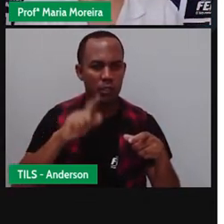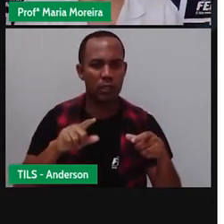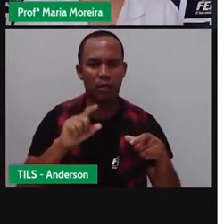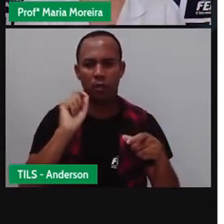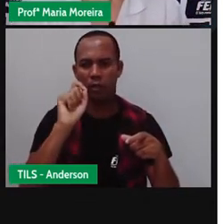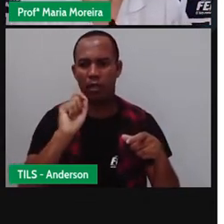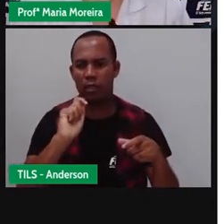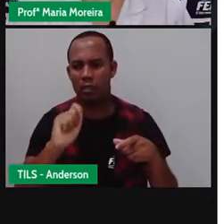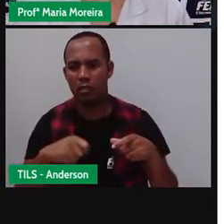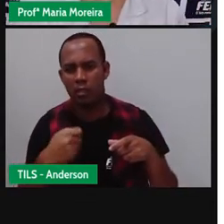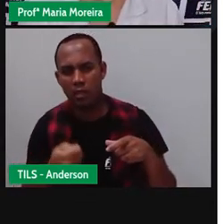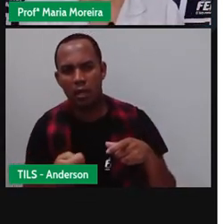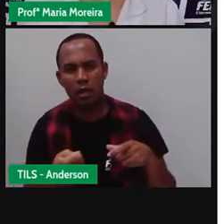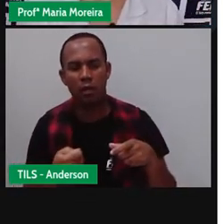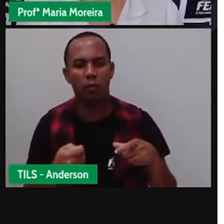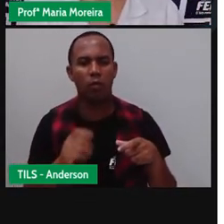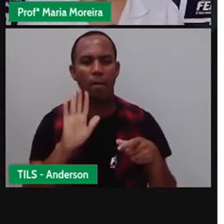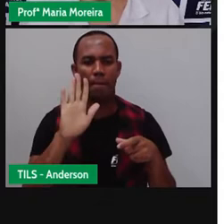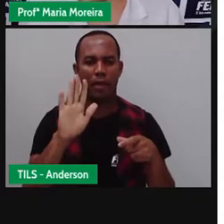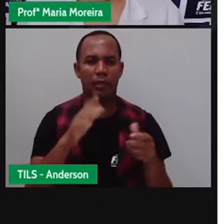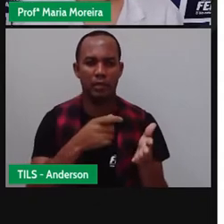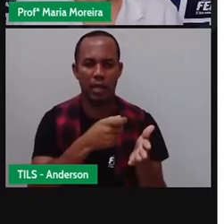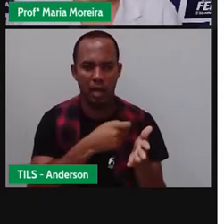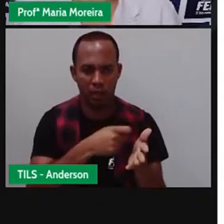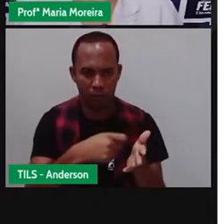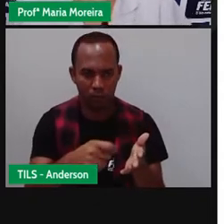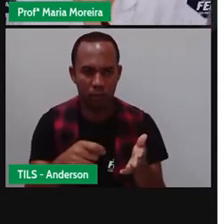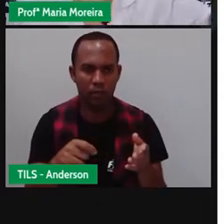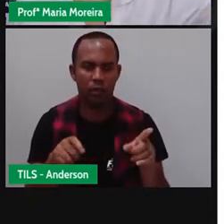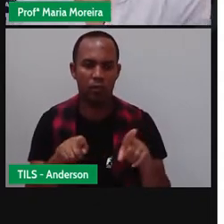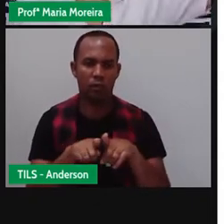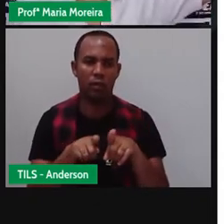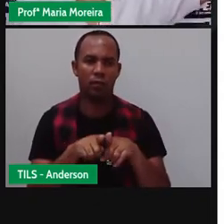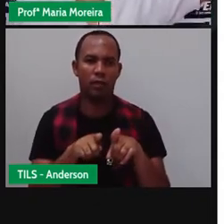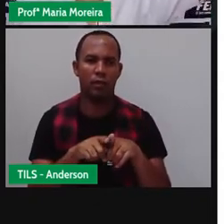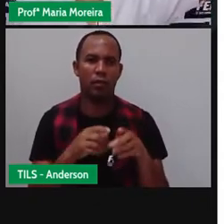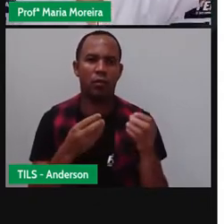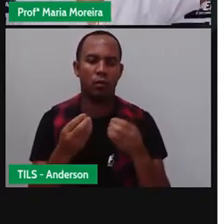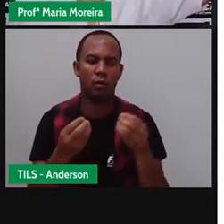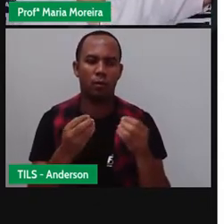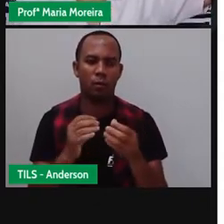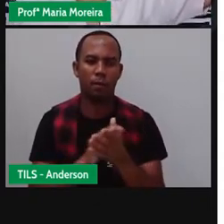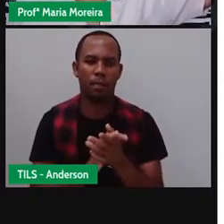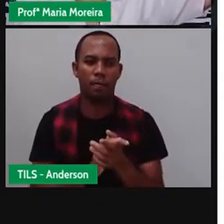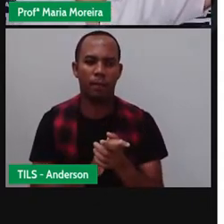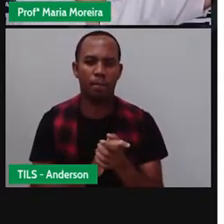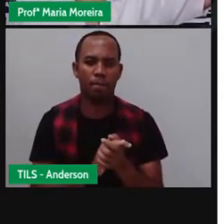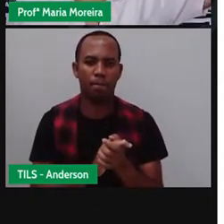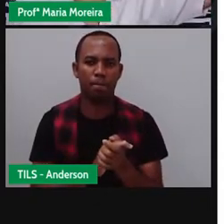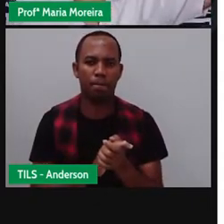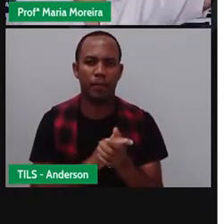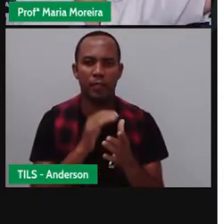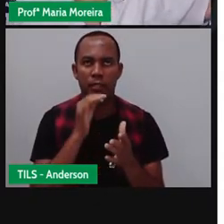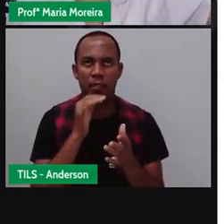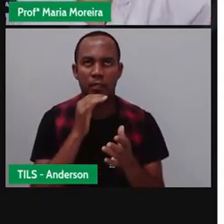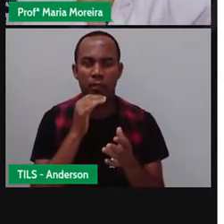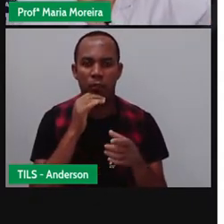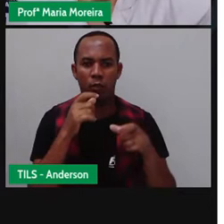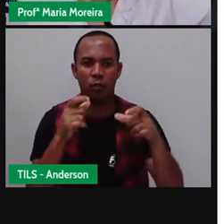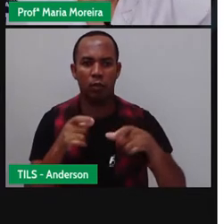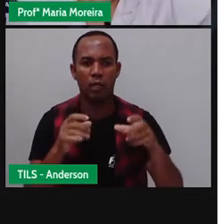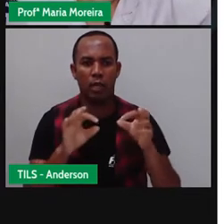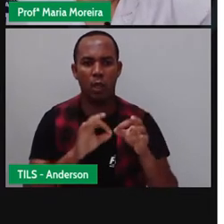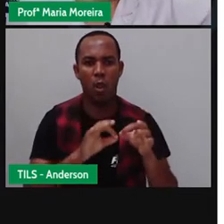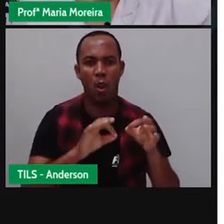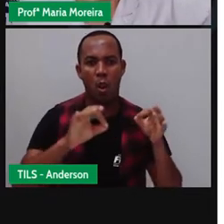esses sinais. E eles iam anotando. Então, por exemplo, eu estava a 500 metros de